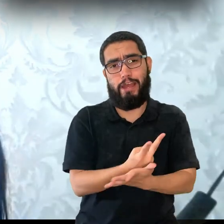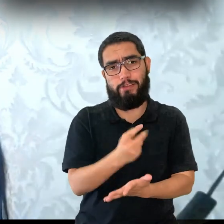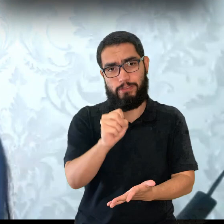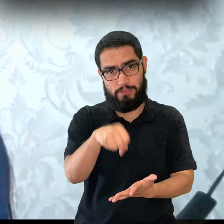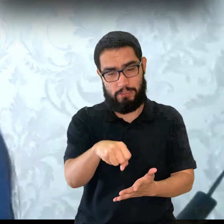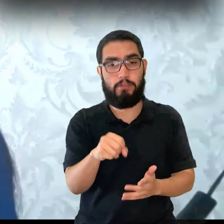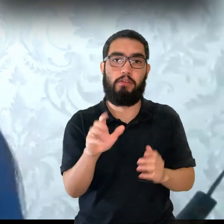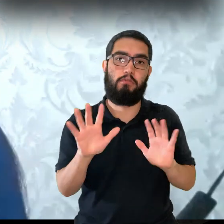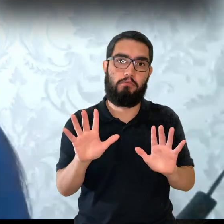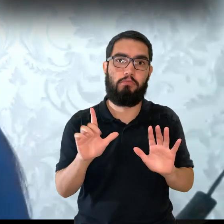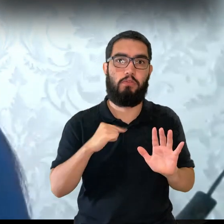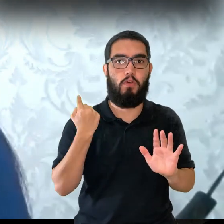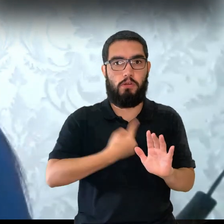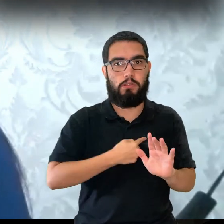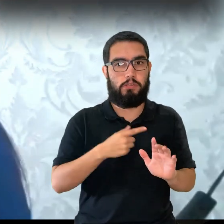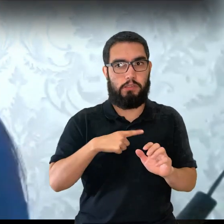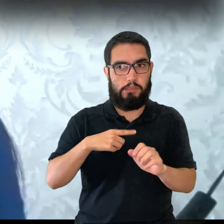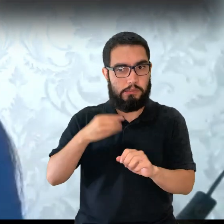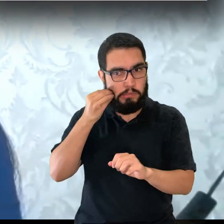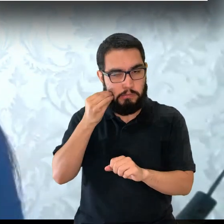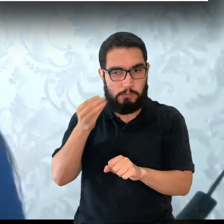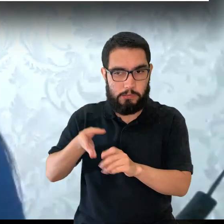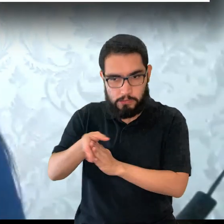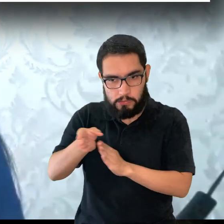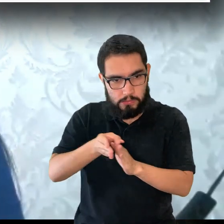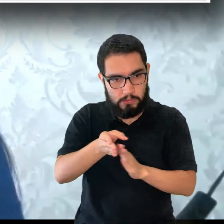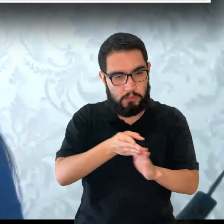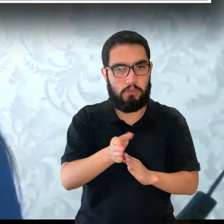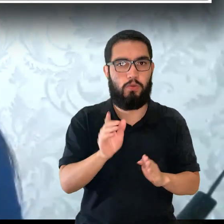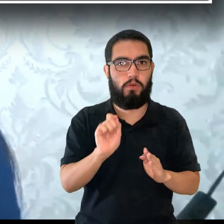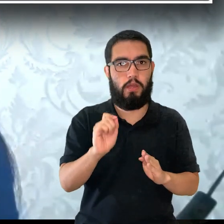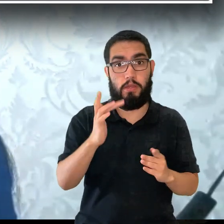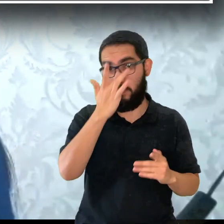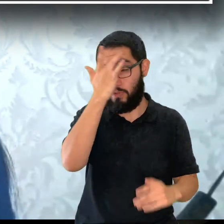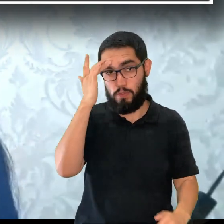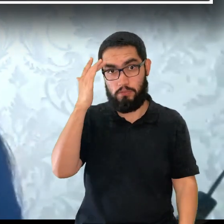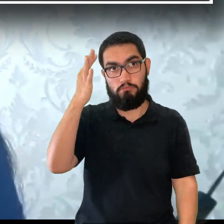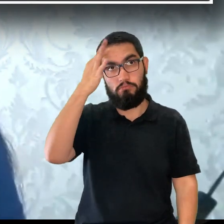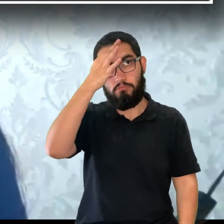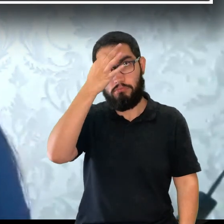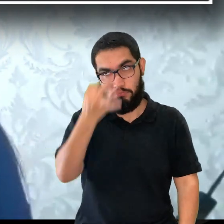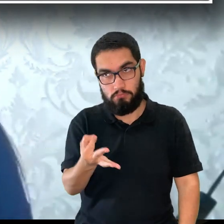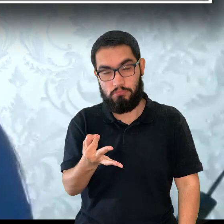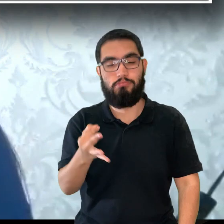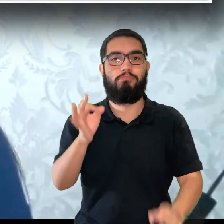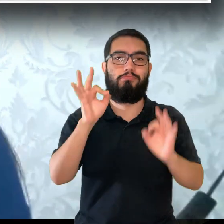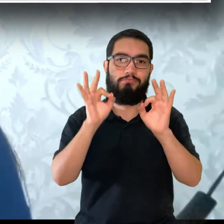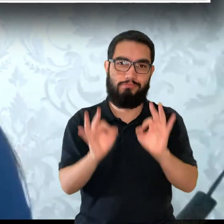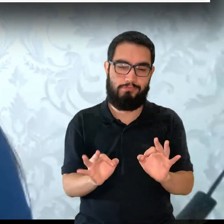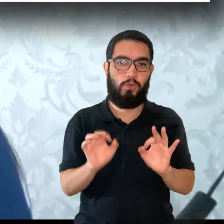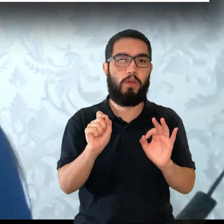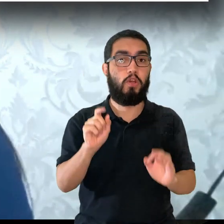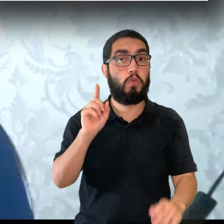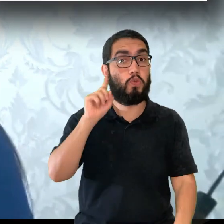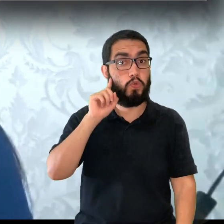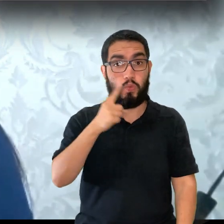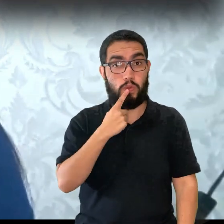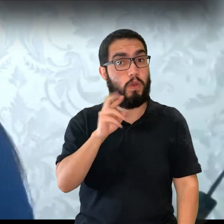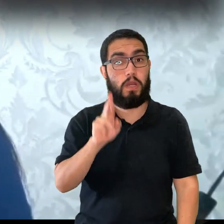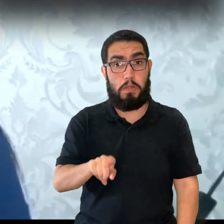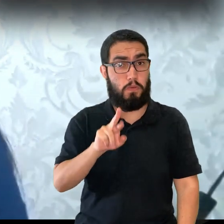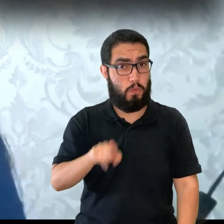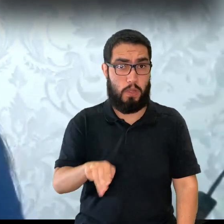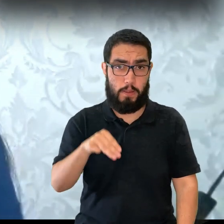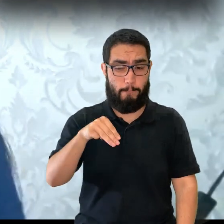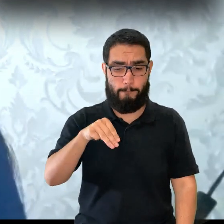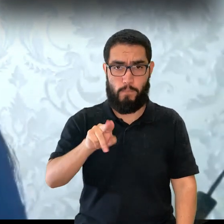vindo ser desmistificados, né? Onde as pessoas estão compreendendo finalmente que o surdo não é mudo,